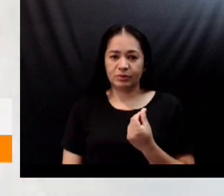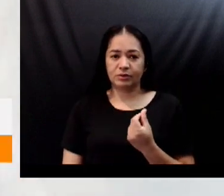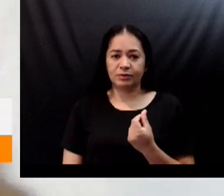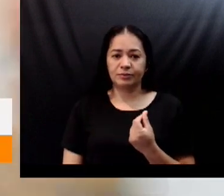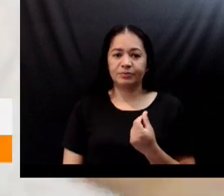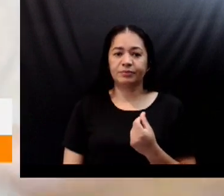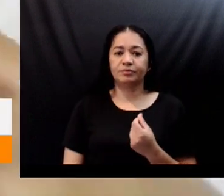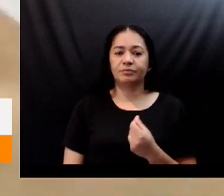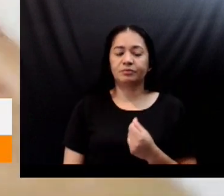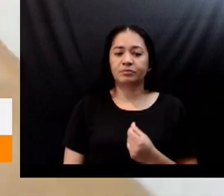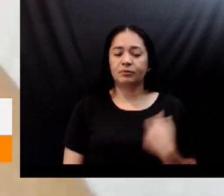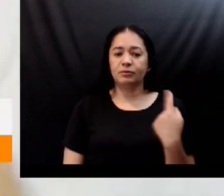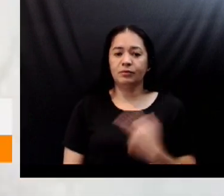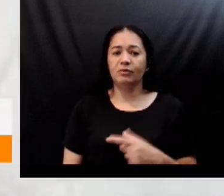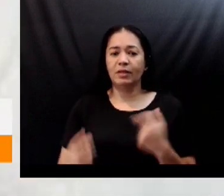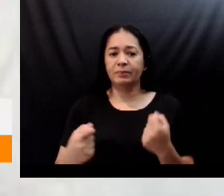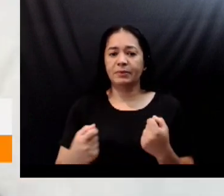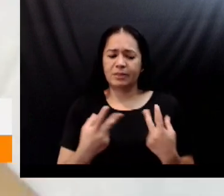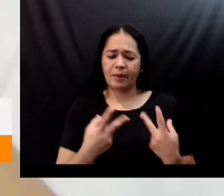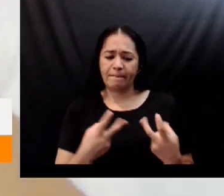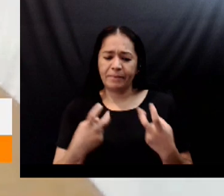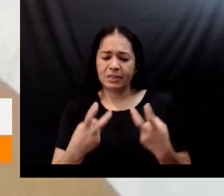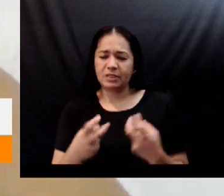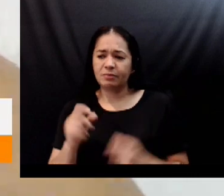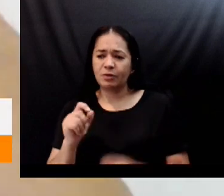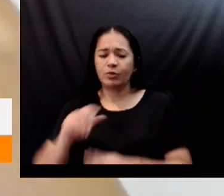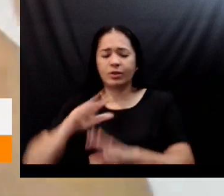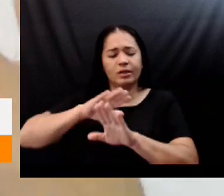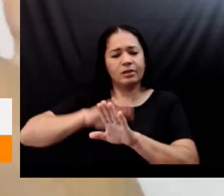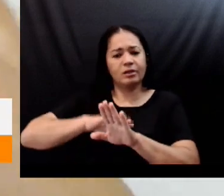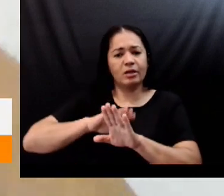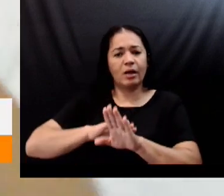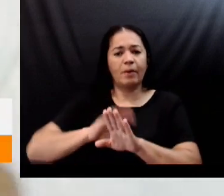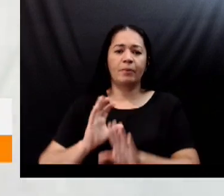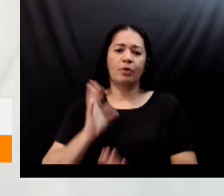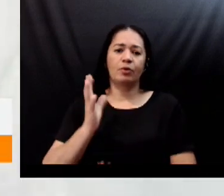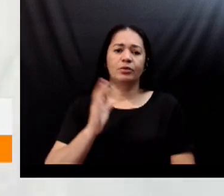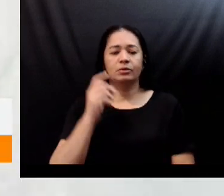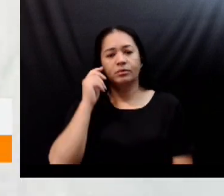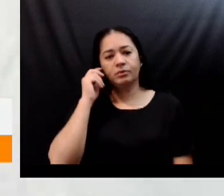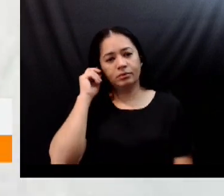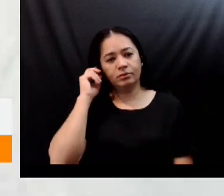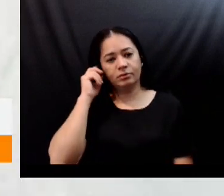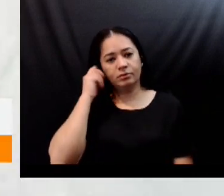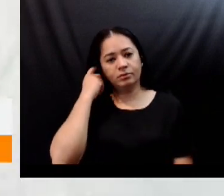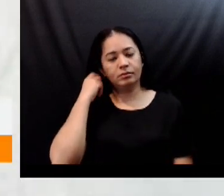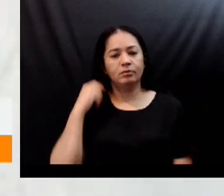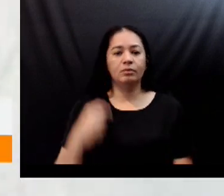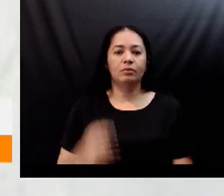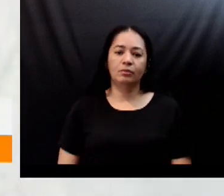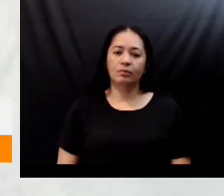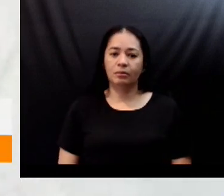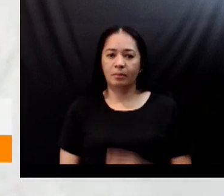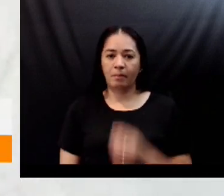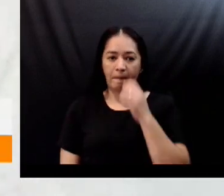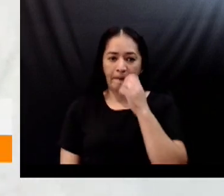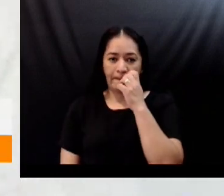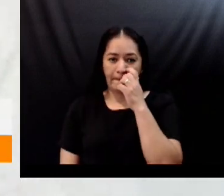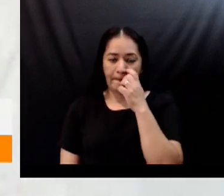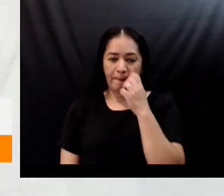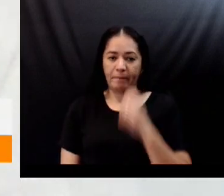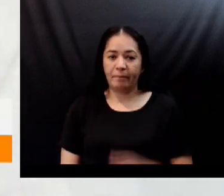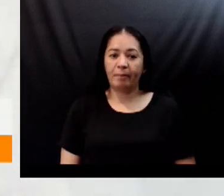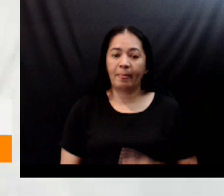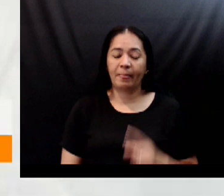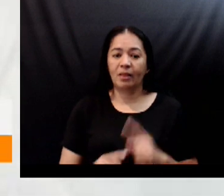precisa identificar o que que está por trás. Porque esses esquemas que essas duas pessoas trouxeram, que é mais comum do que a gente